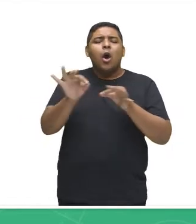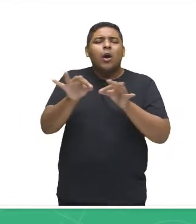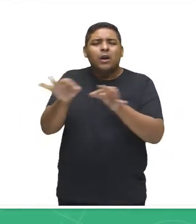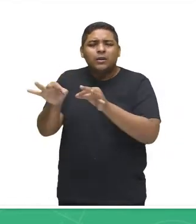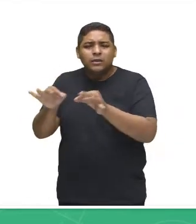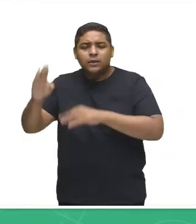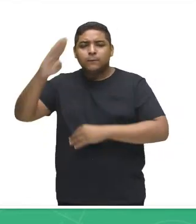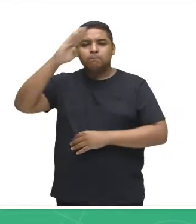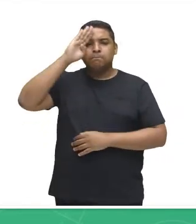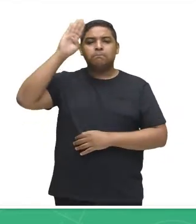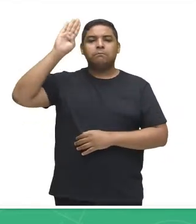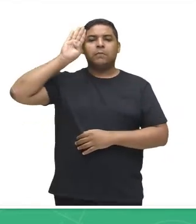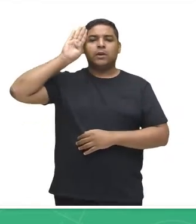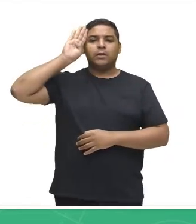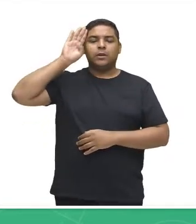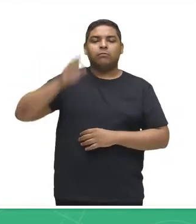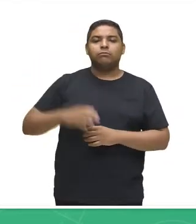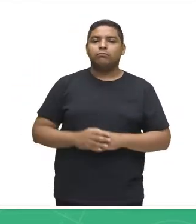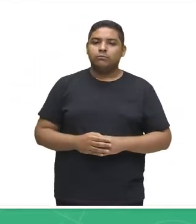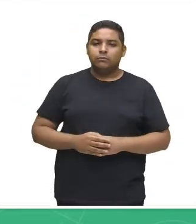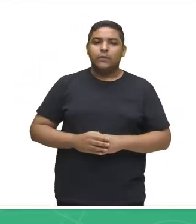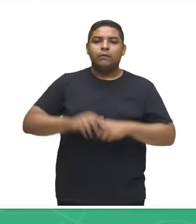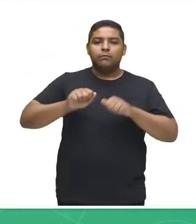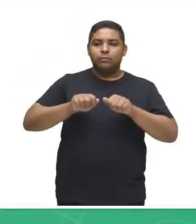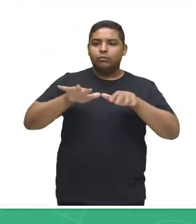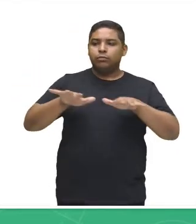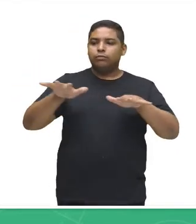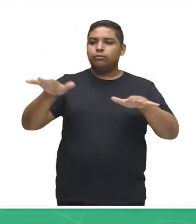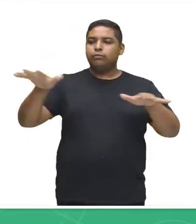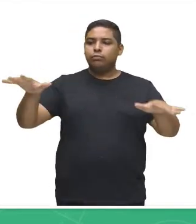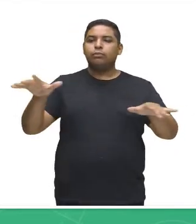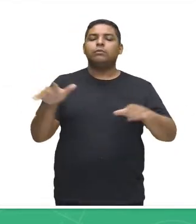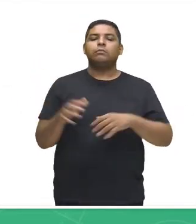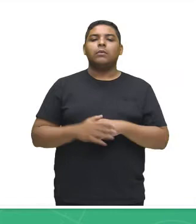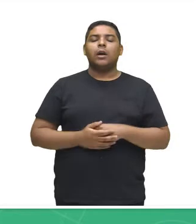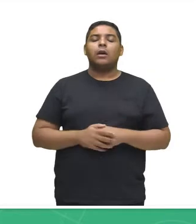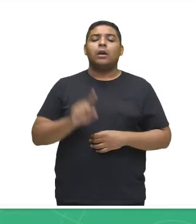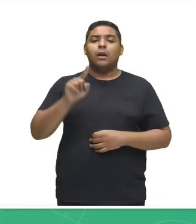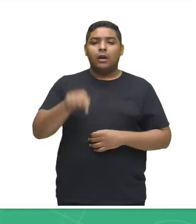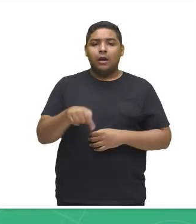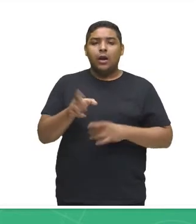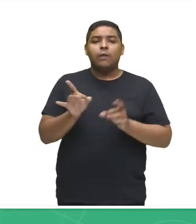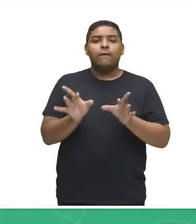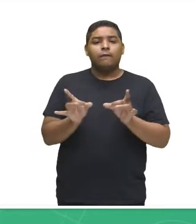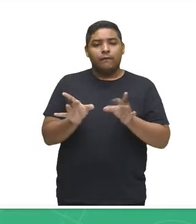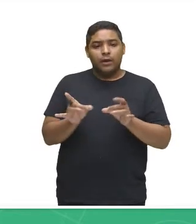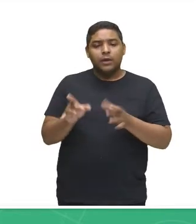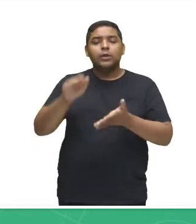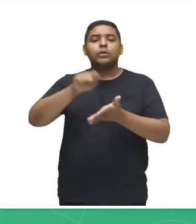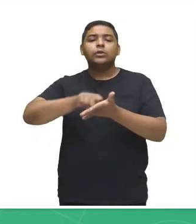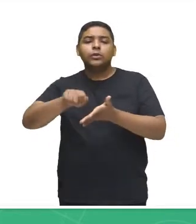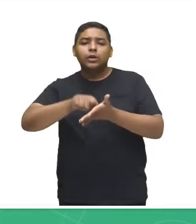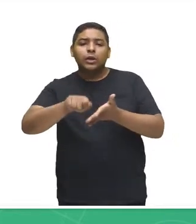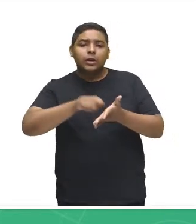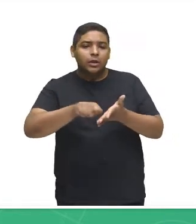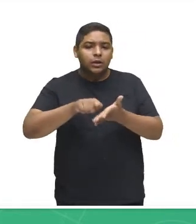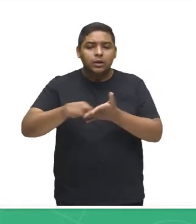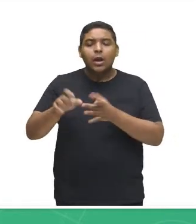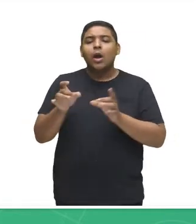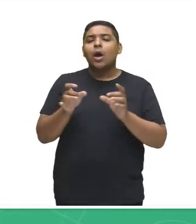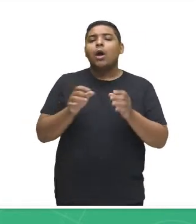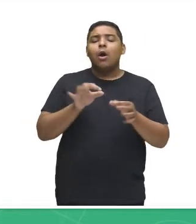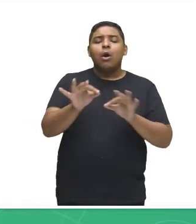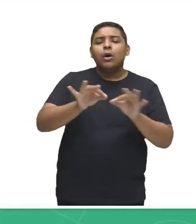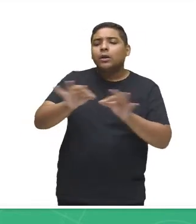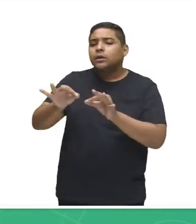forte deles era a questão da expansão comercial, a ideia de escrita, de organização política, mas